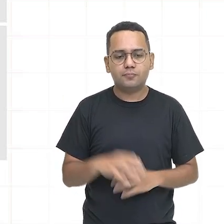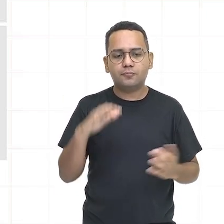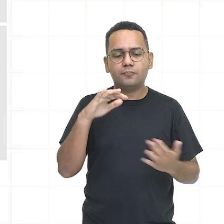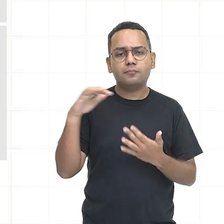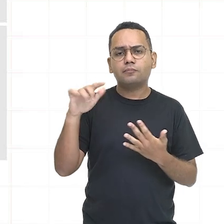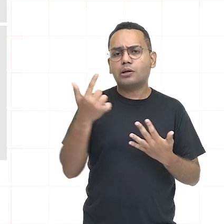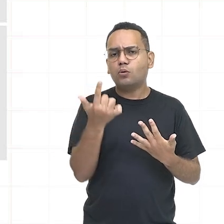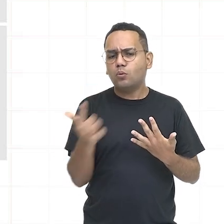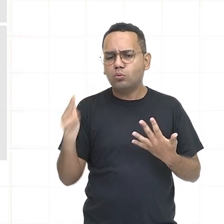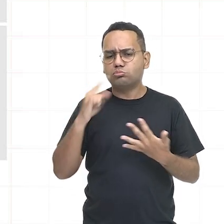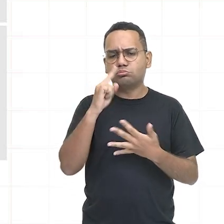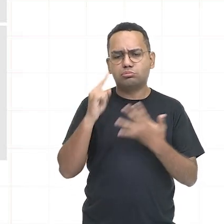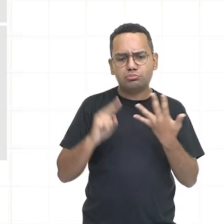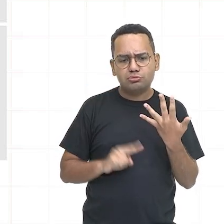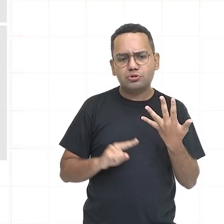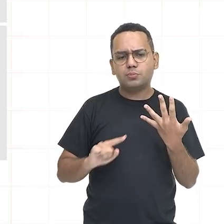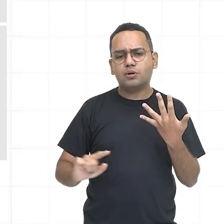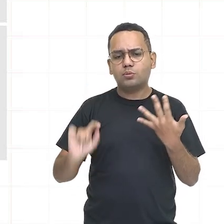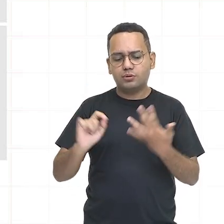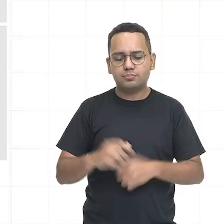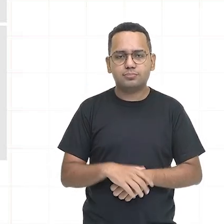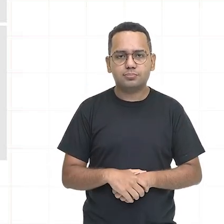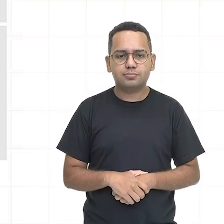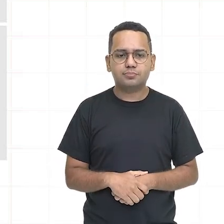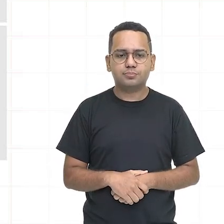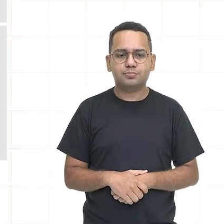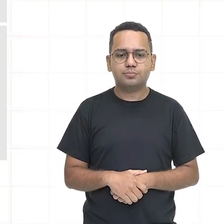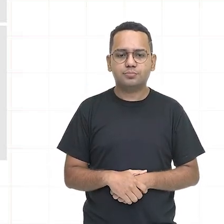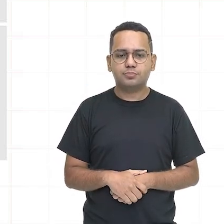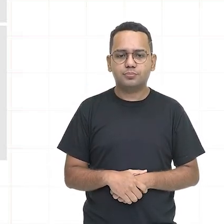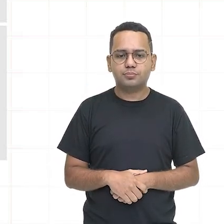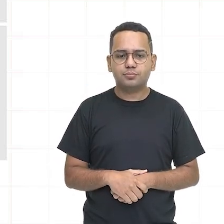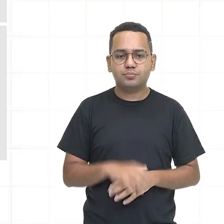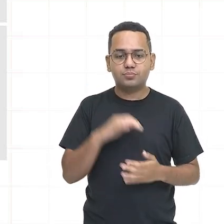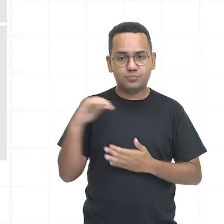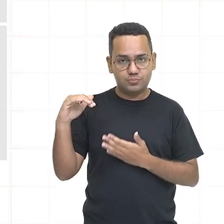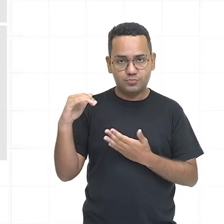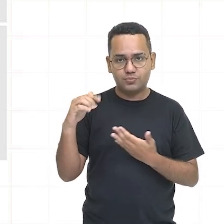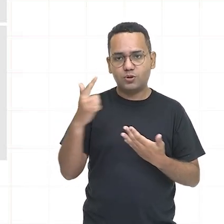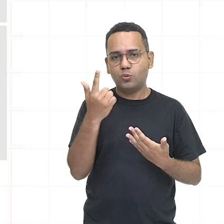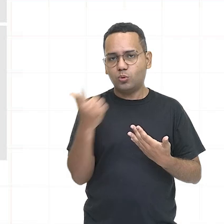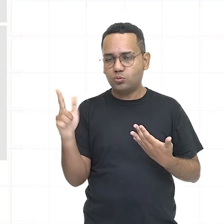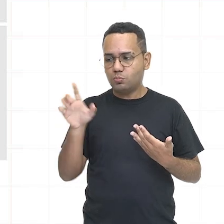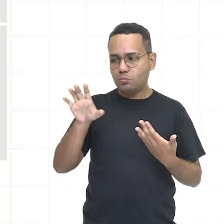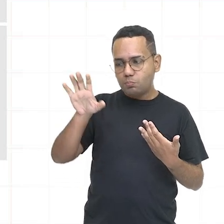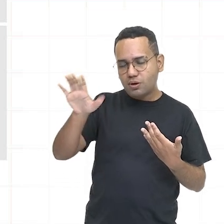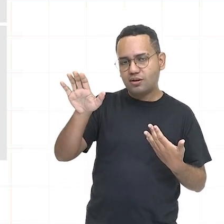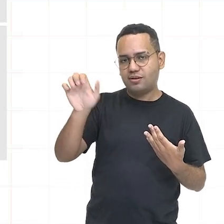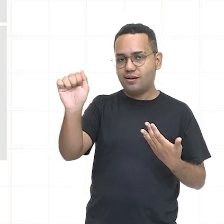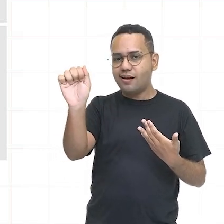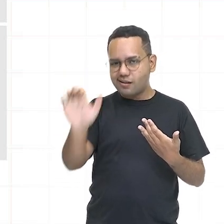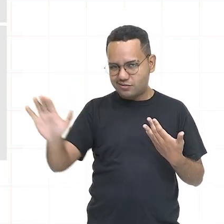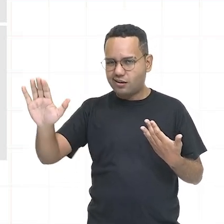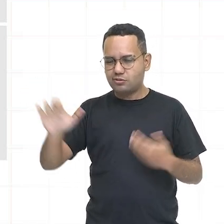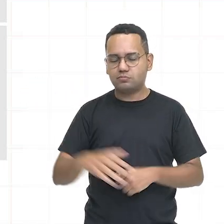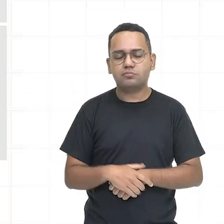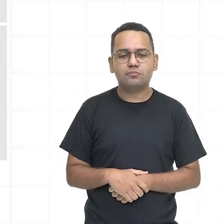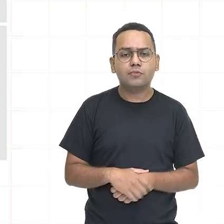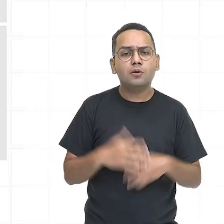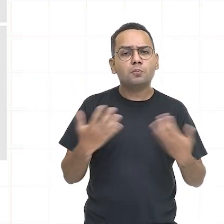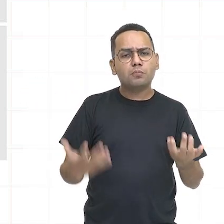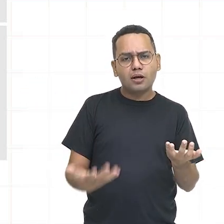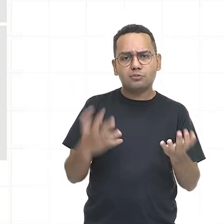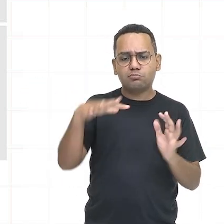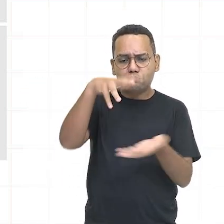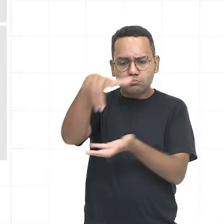que vai estar ligado aí também vai ser do continente asiático, gente. Assim como o continente europeu vai ter